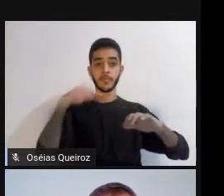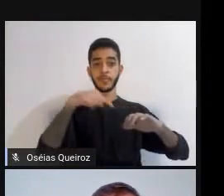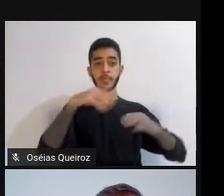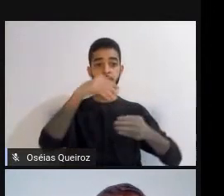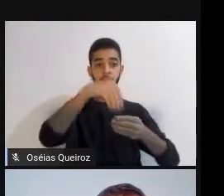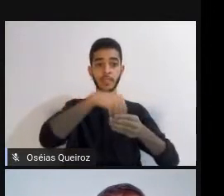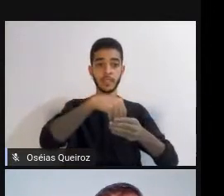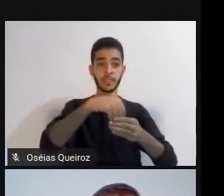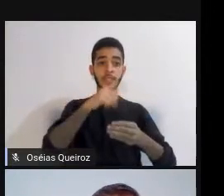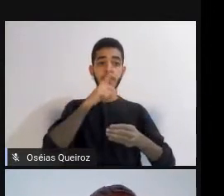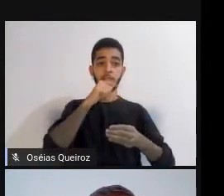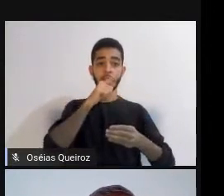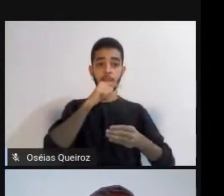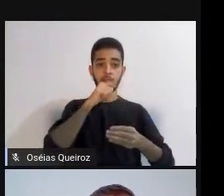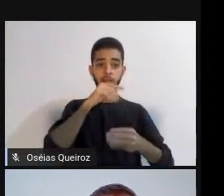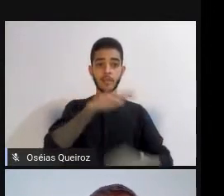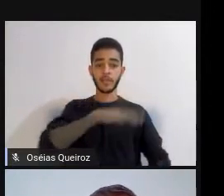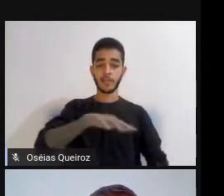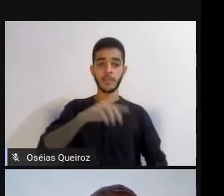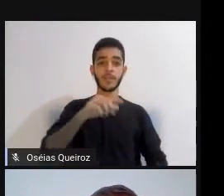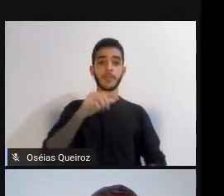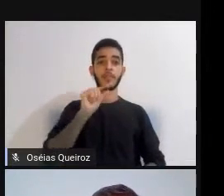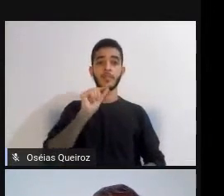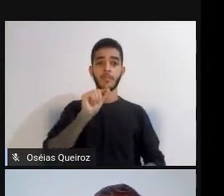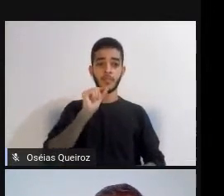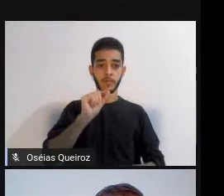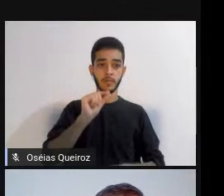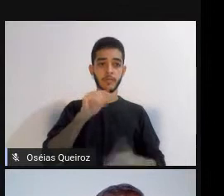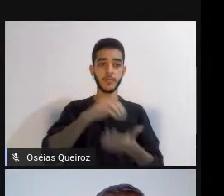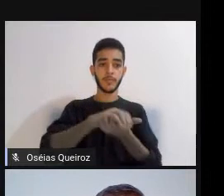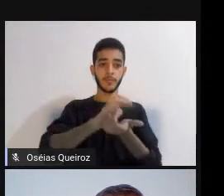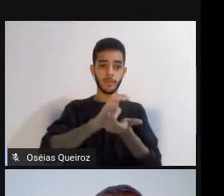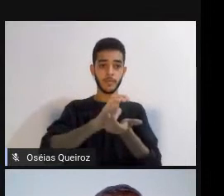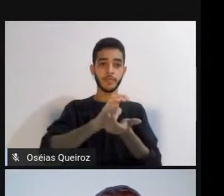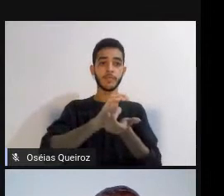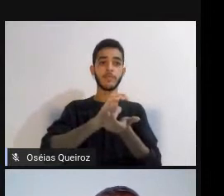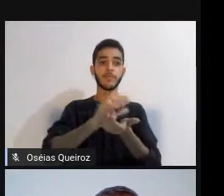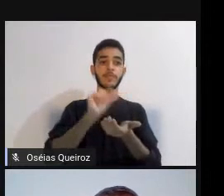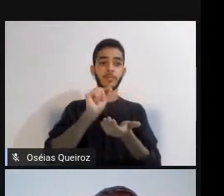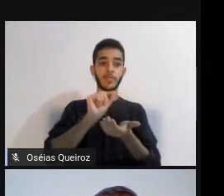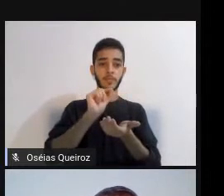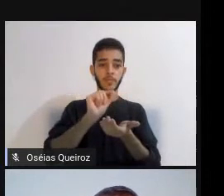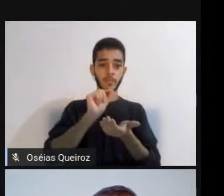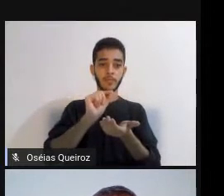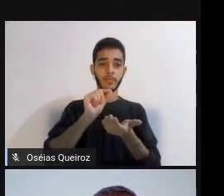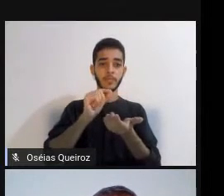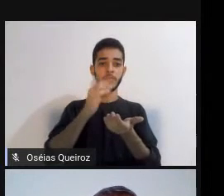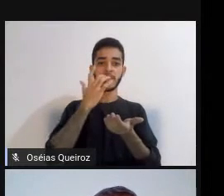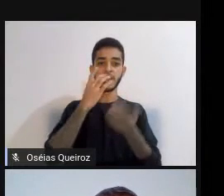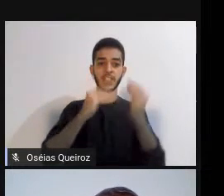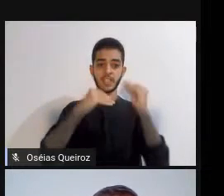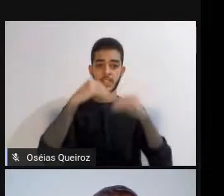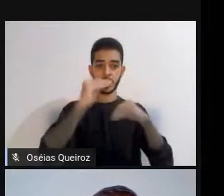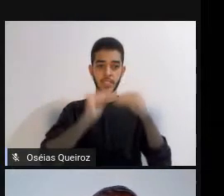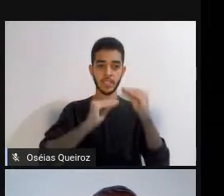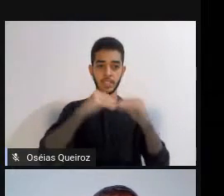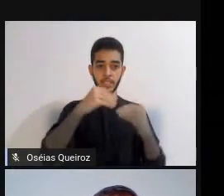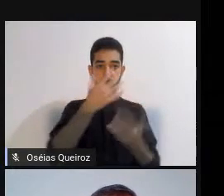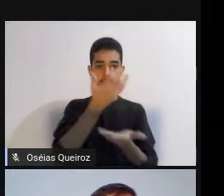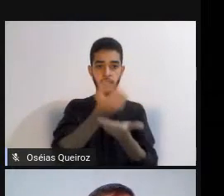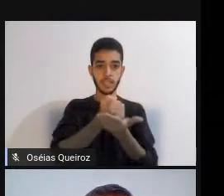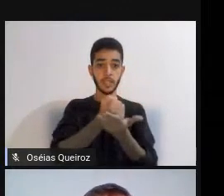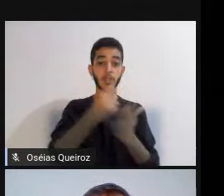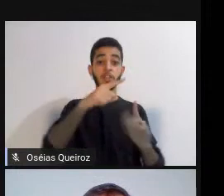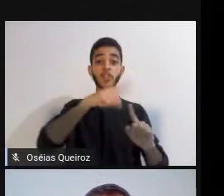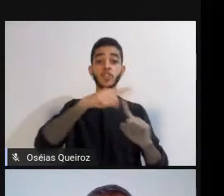e abundância de microplásticos em moluscos, levando em consideração a sua